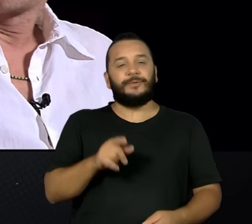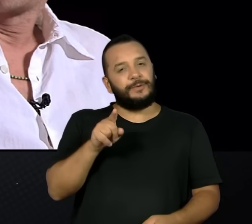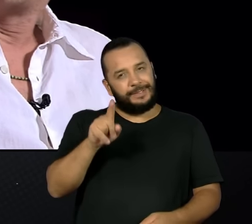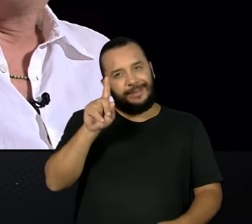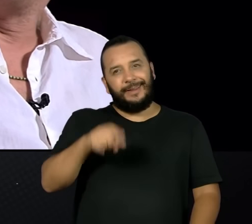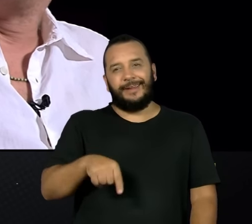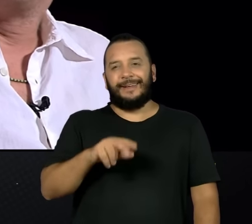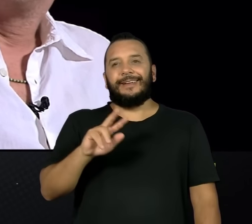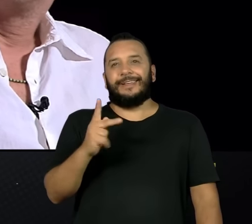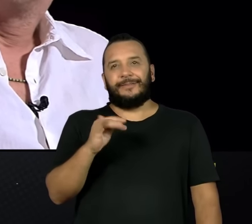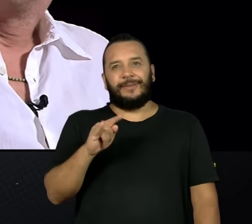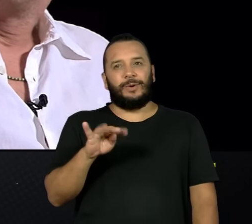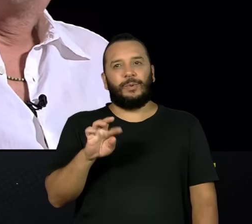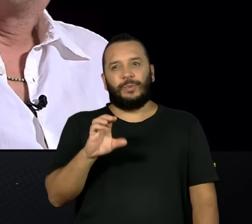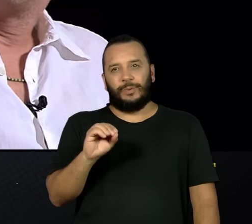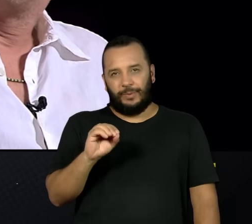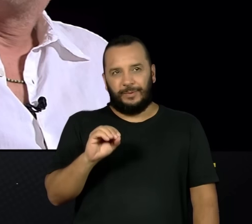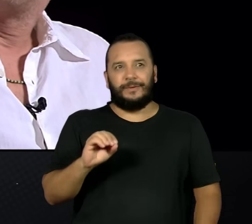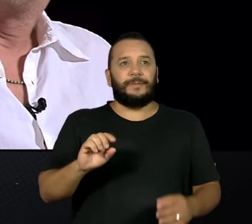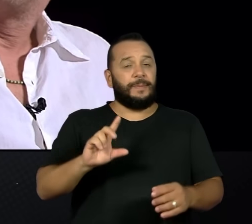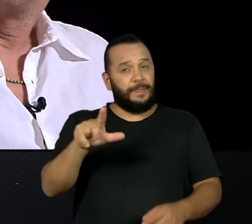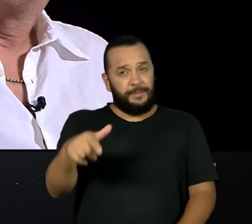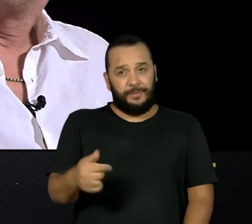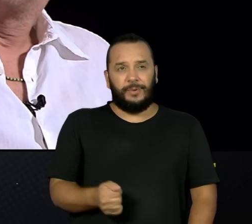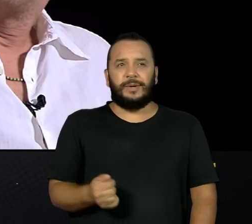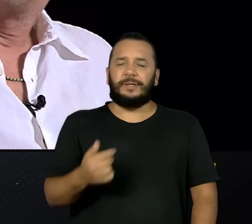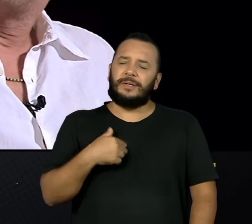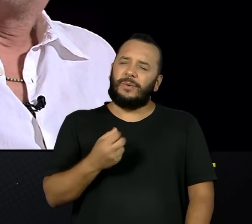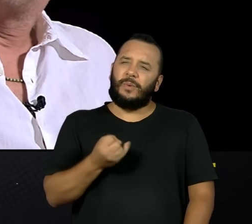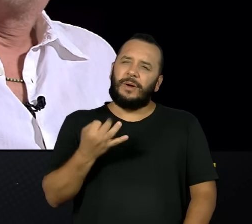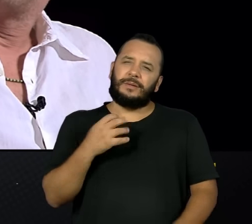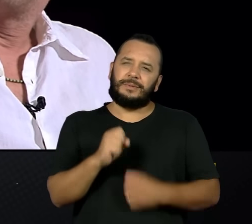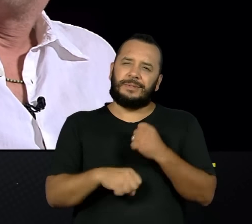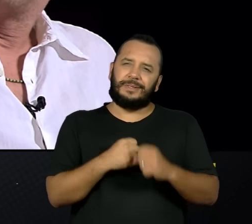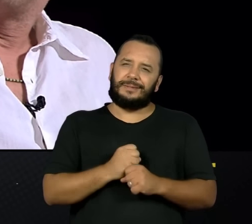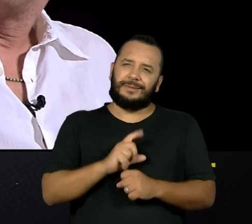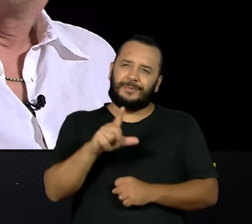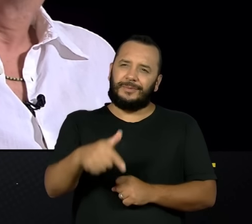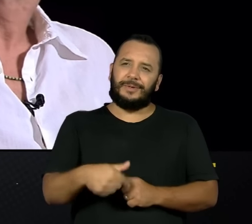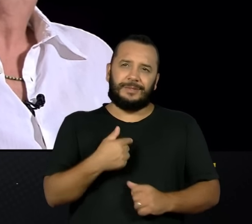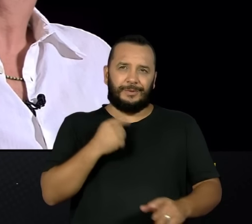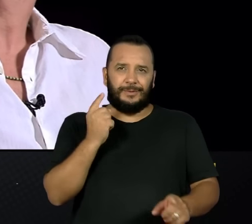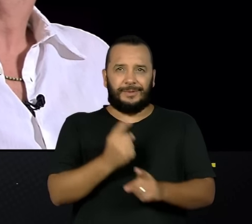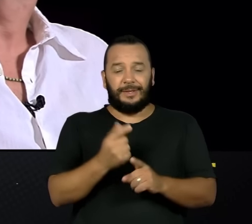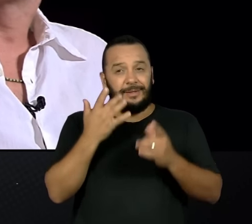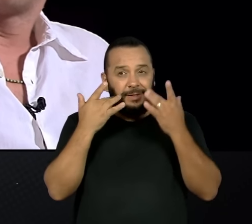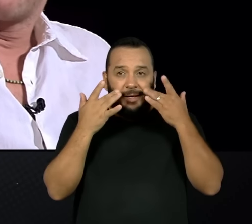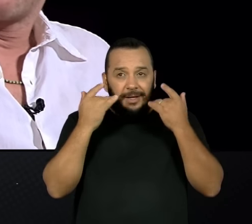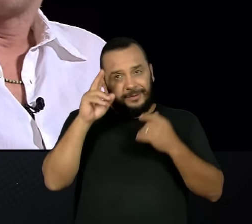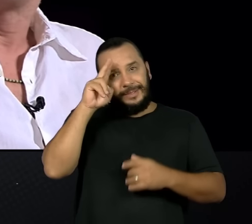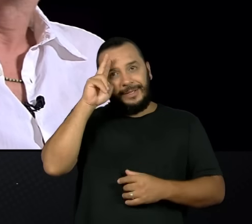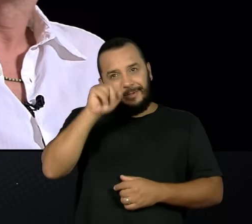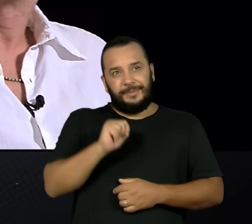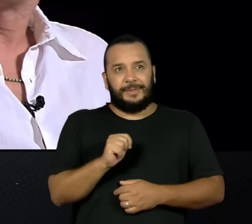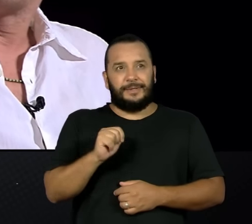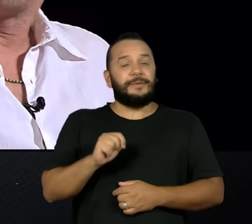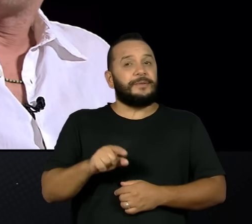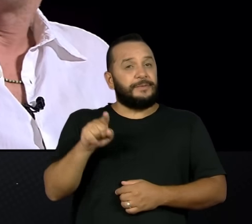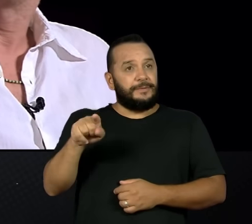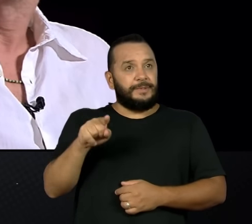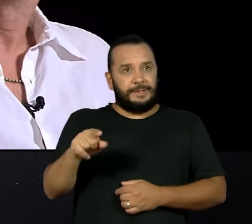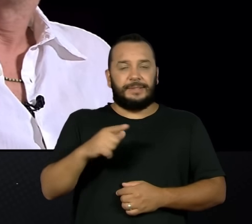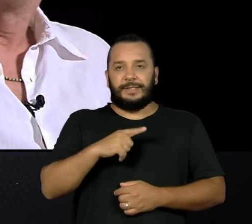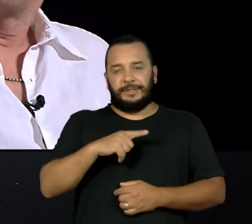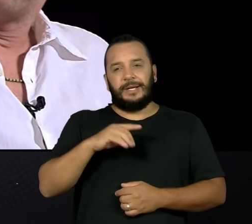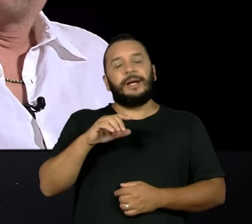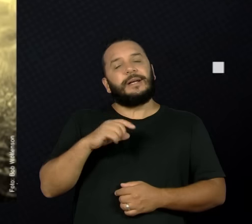Elto mas e depois muitos anos depois nós nos reencontramos no teatro você se lra quando você fez O Expresso